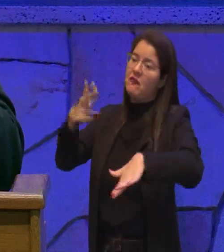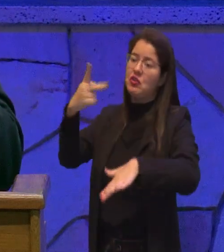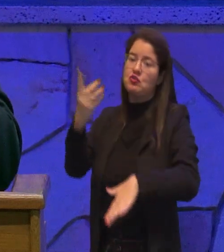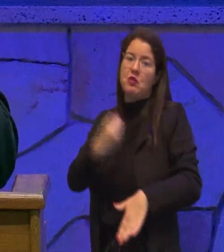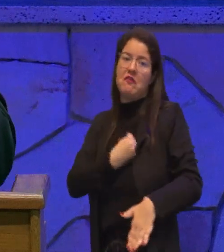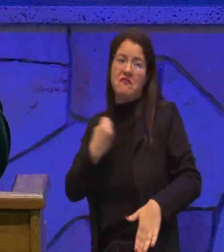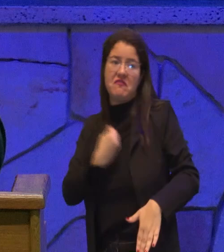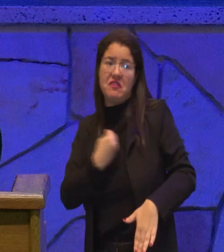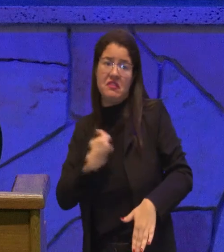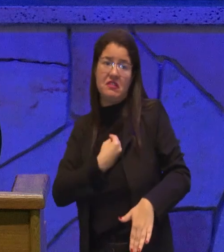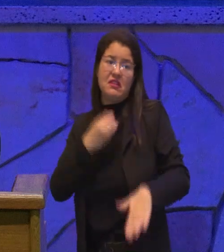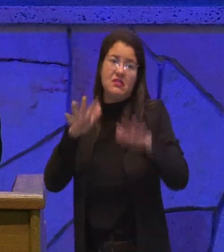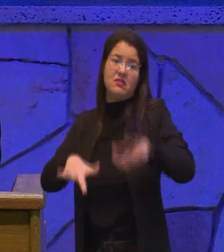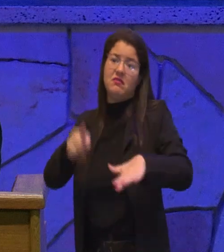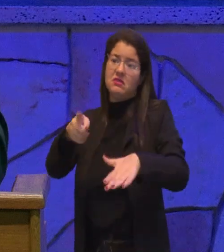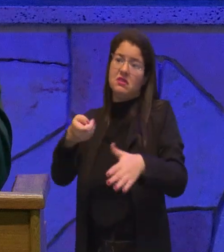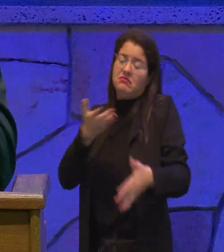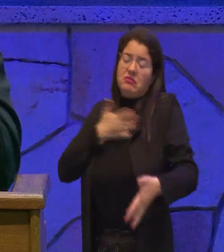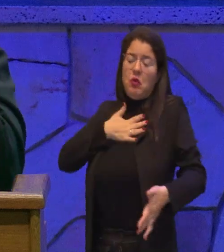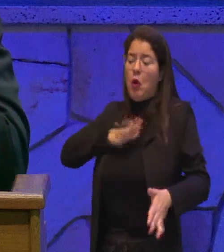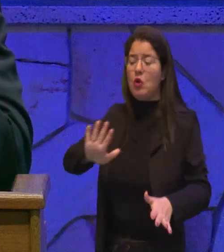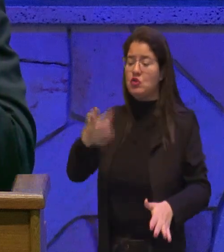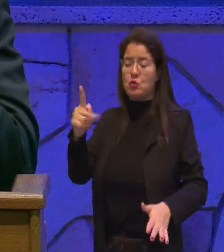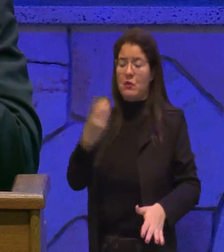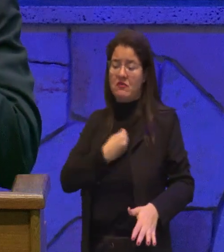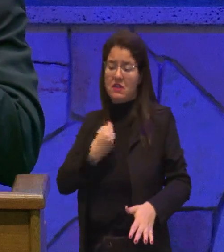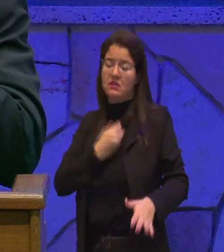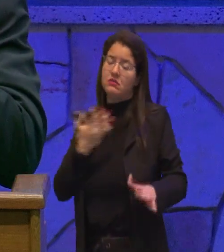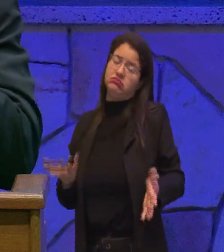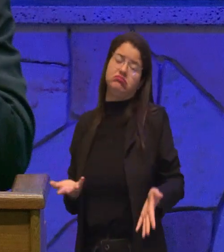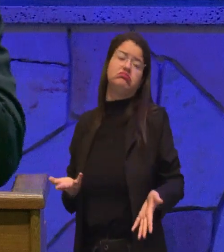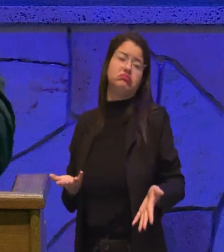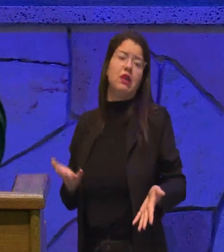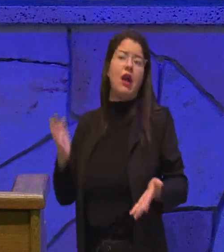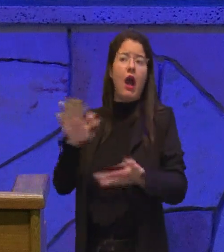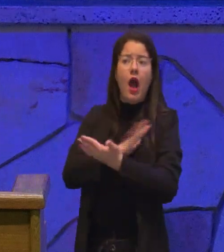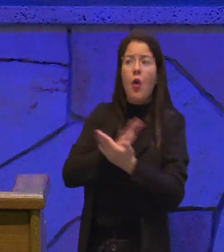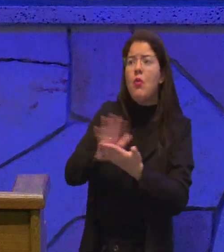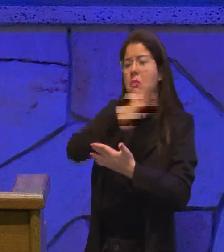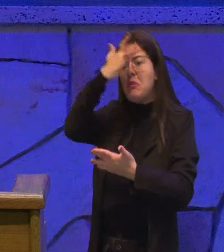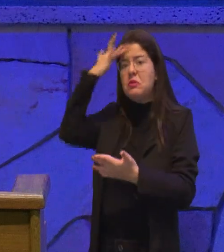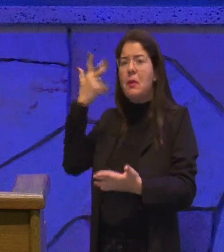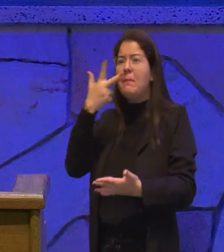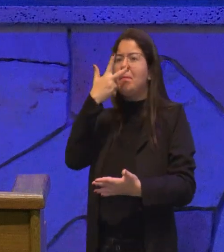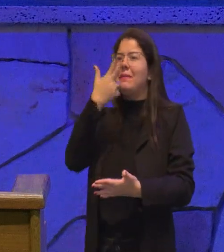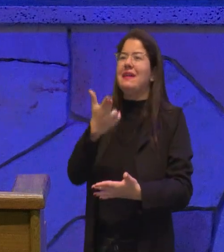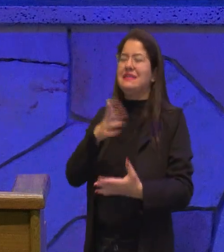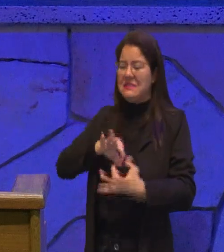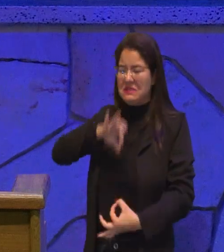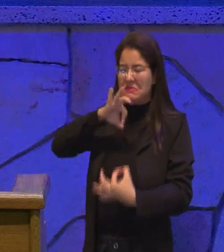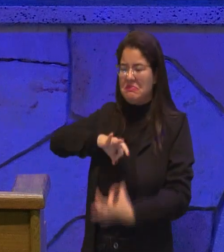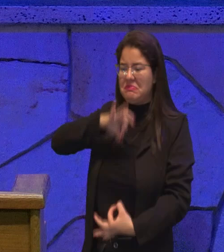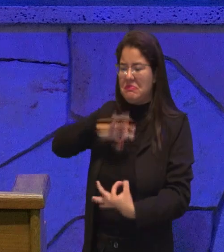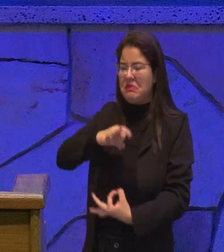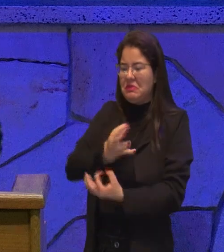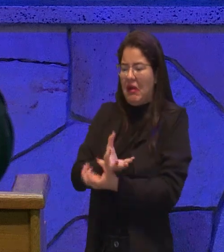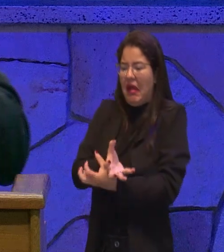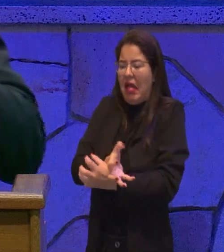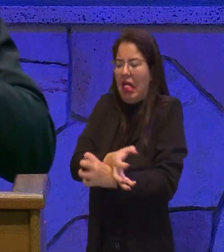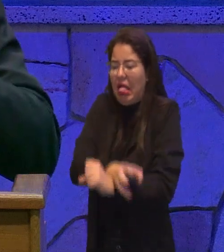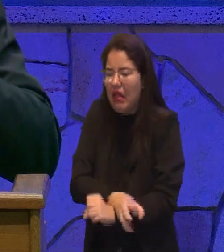não seja a vida que você gostaria. Talvez algumas pessoas estejam mortas espiritualmente, estejam